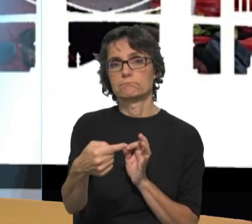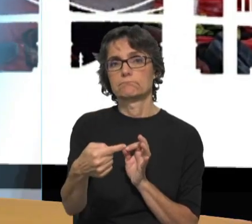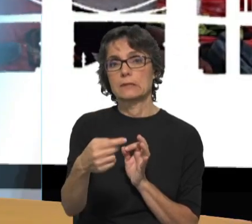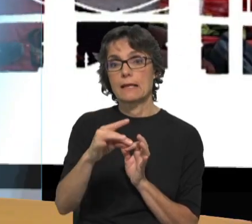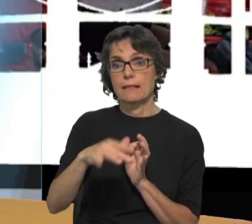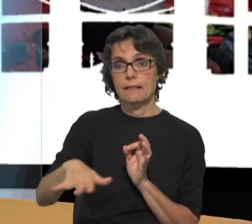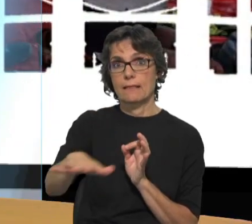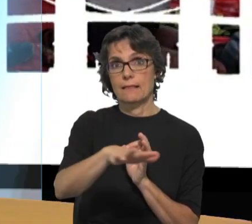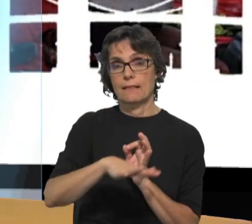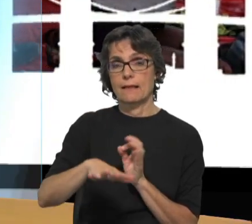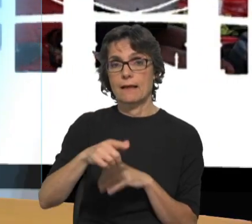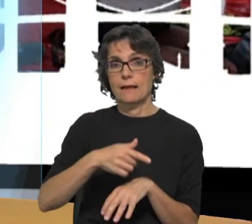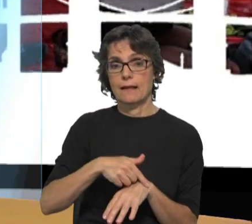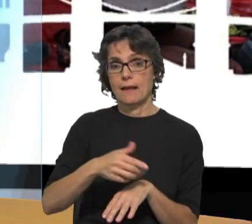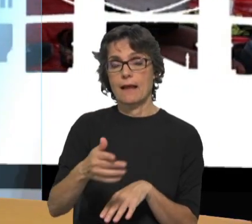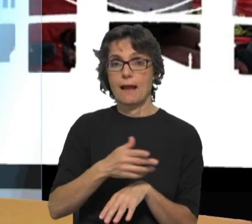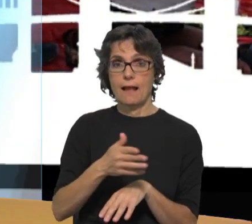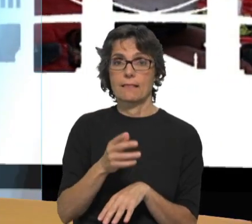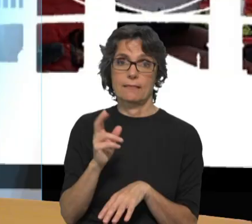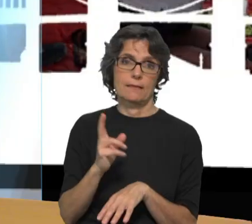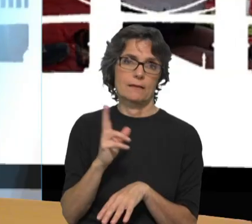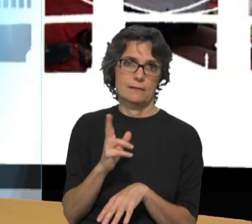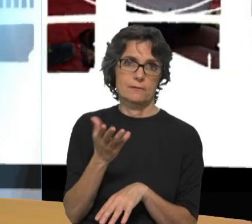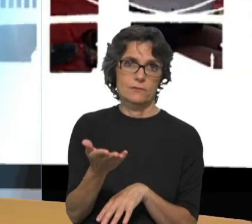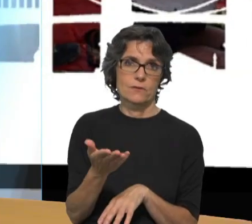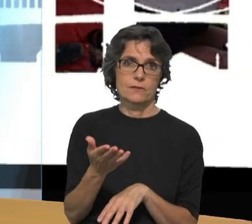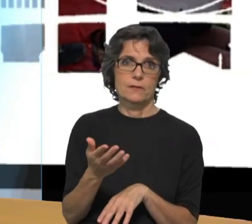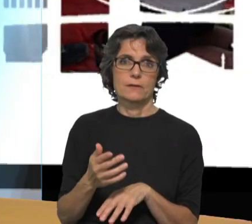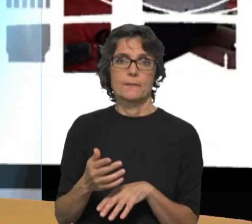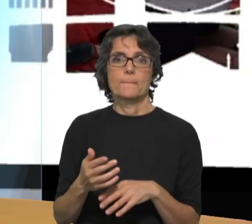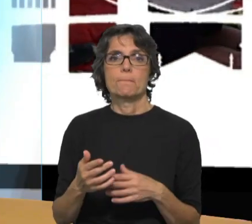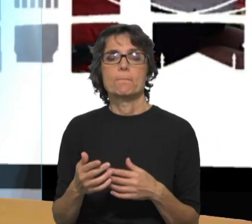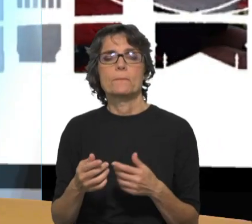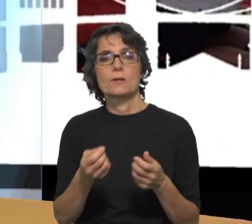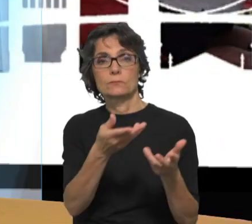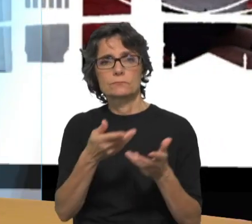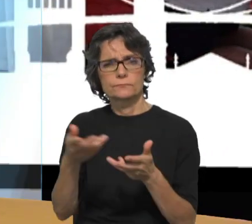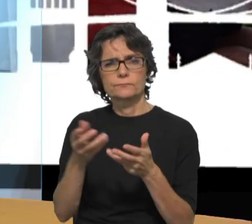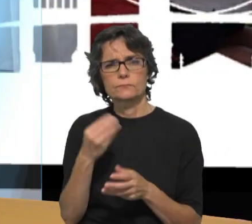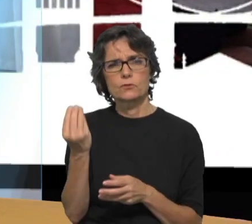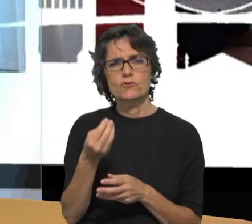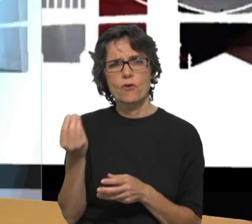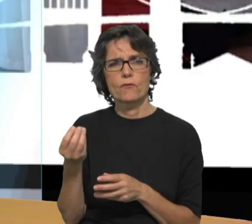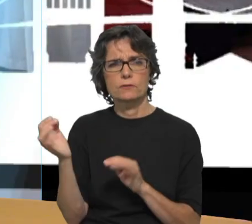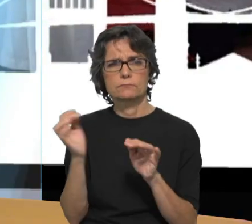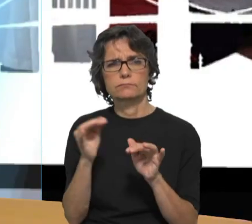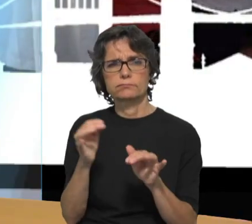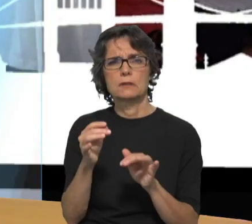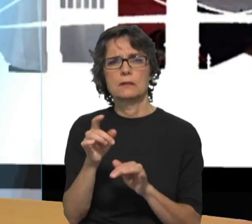tempo que antecedeu a organização e o acontecimento das jornadas, acolhendo jovens que vêm de fora e, de alguma